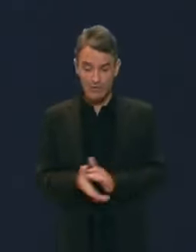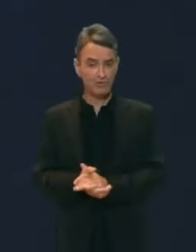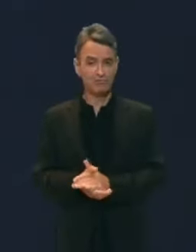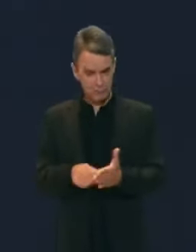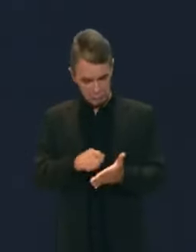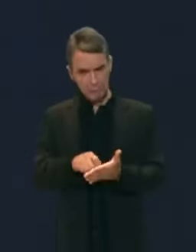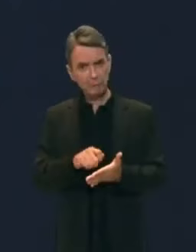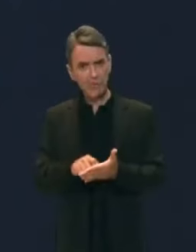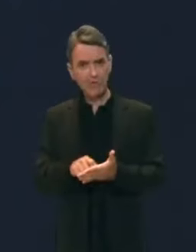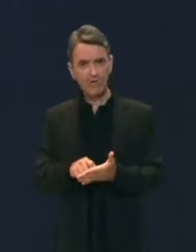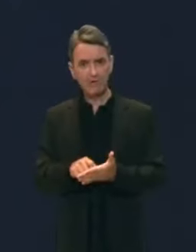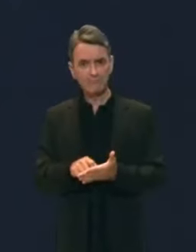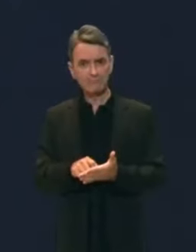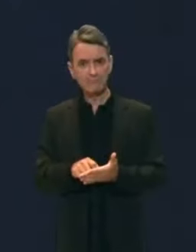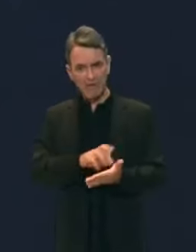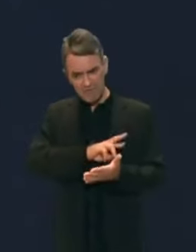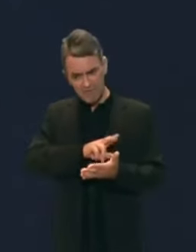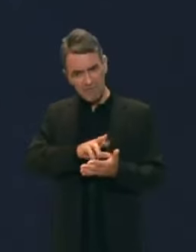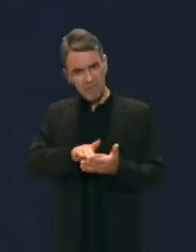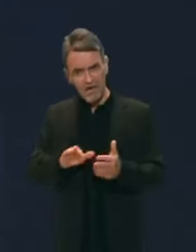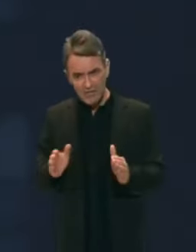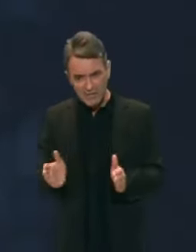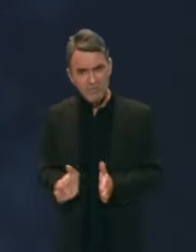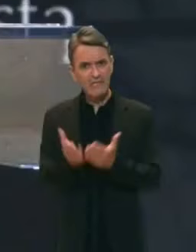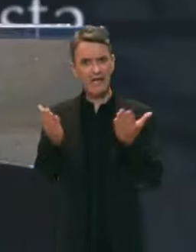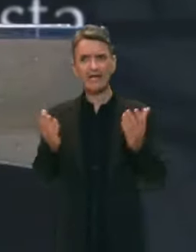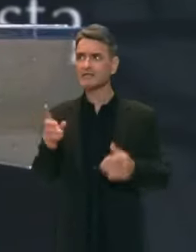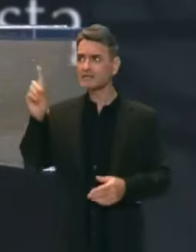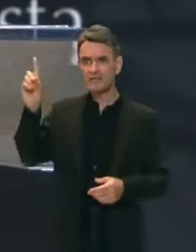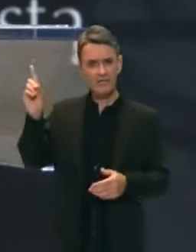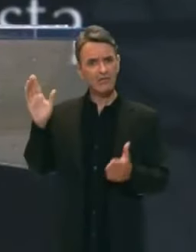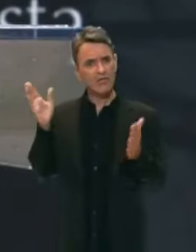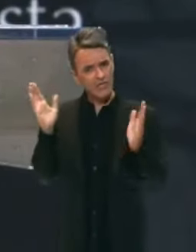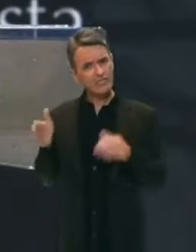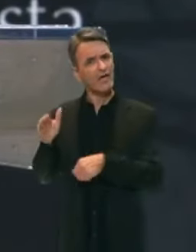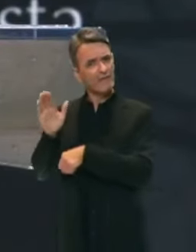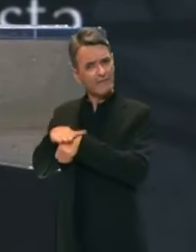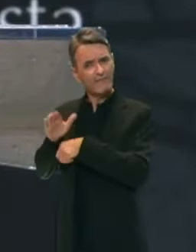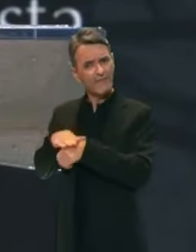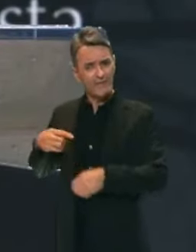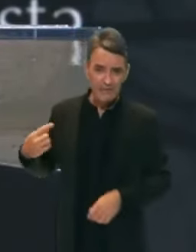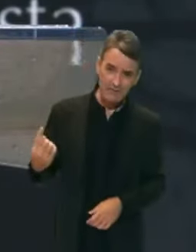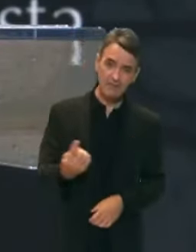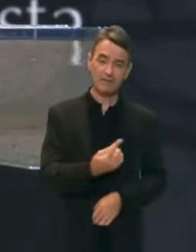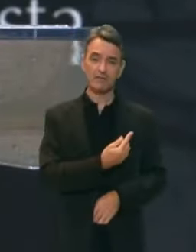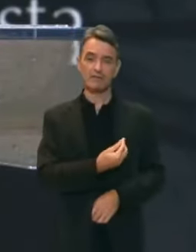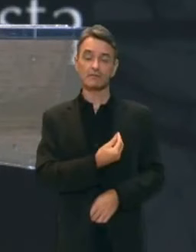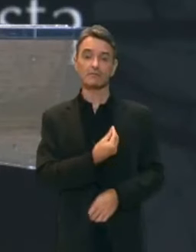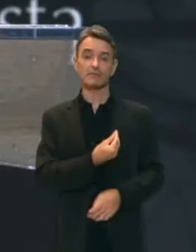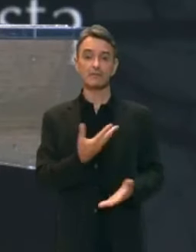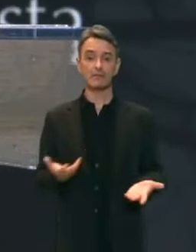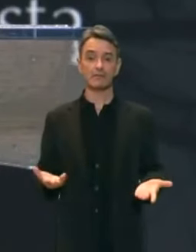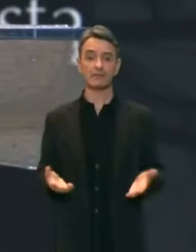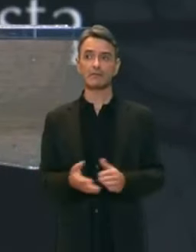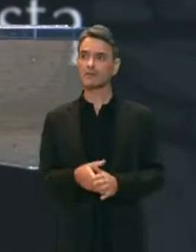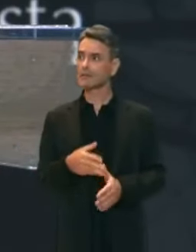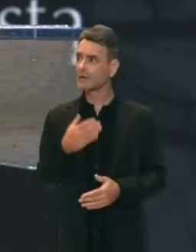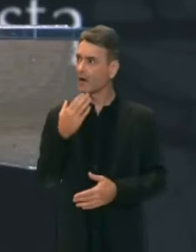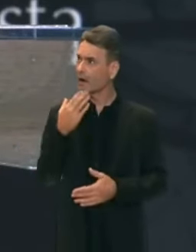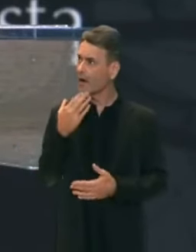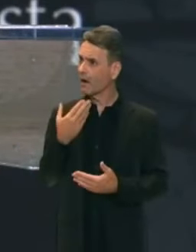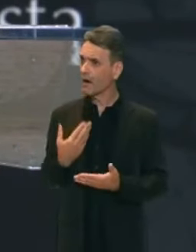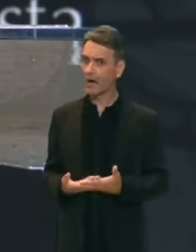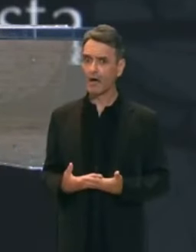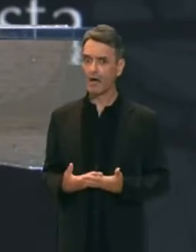que hoje Deus já mostrou para você, você vai ficar de queixo caído. A quantidade